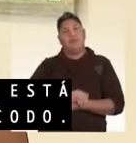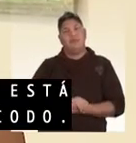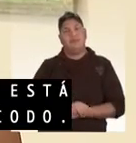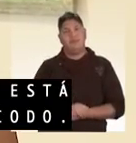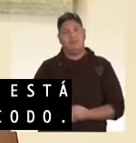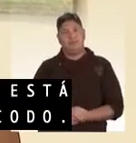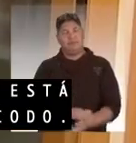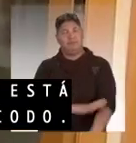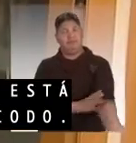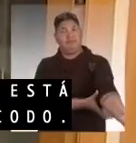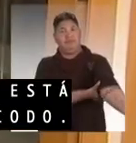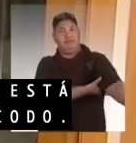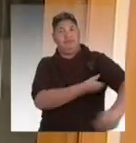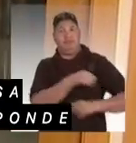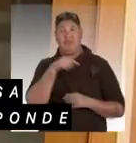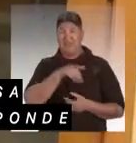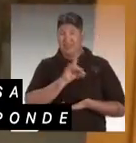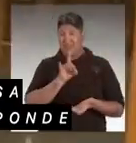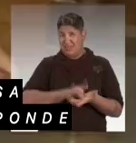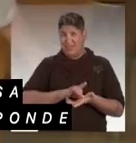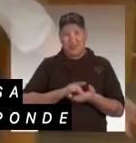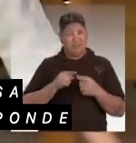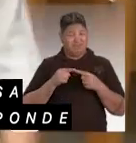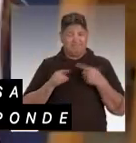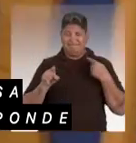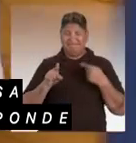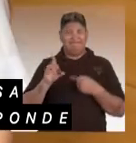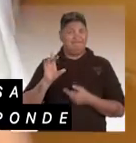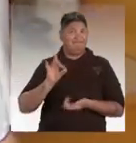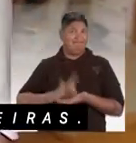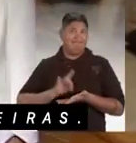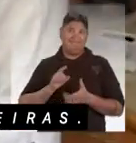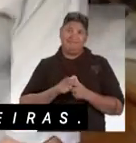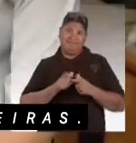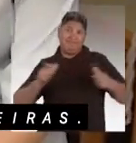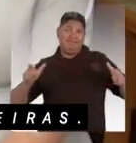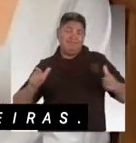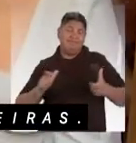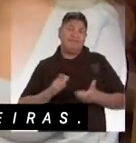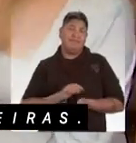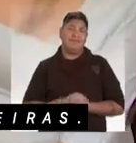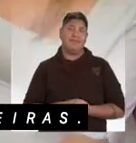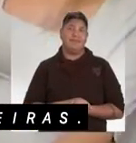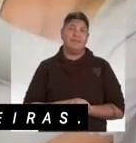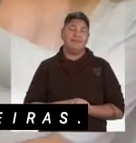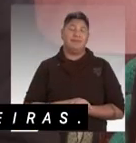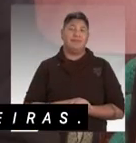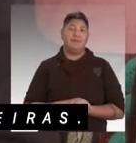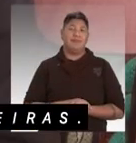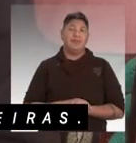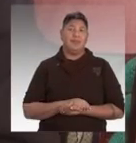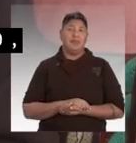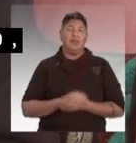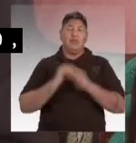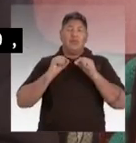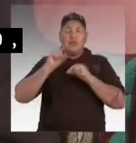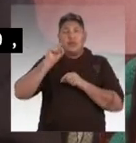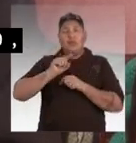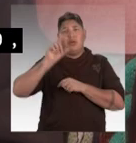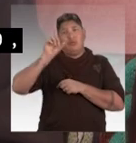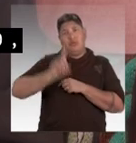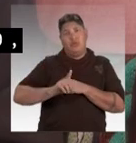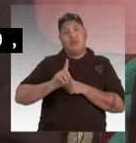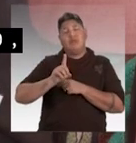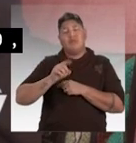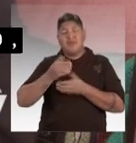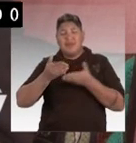passando por esse período. Mas essa realidade não corresponde à maioria das trabalhadoras brasileiras. O que é um